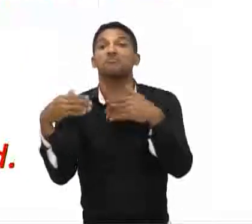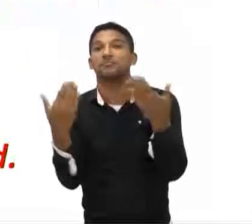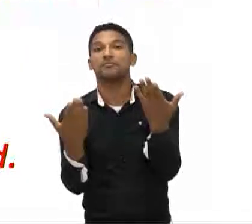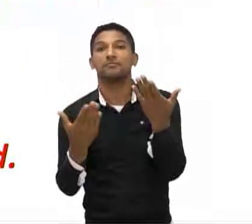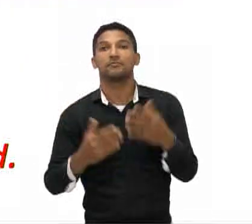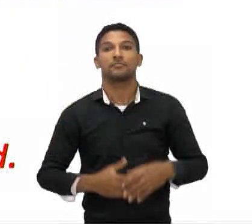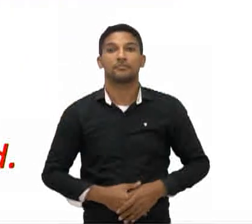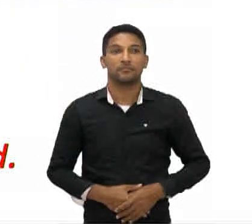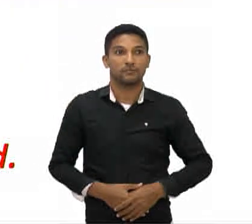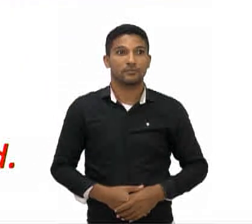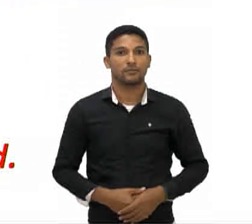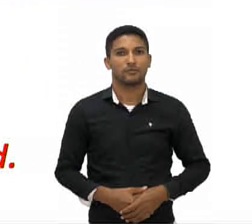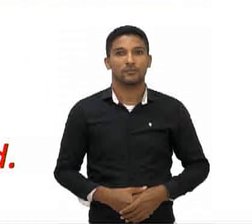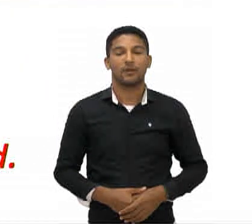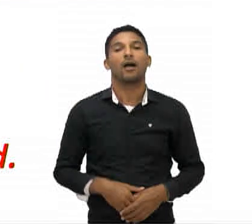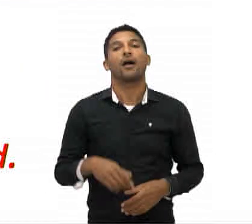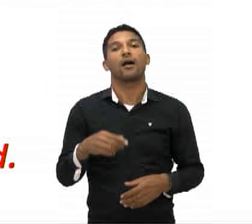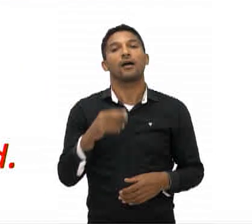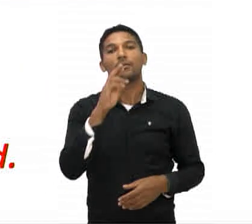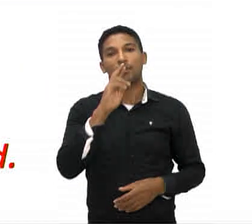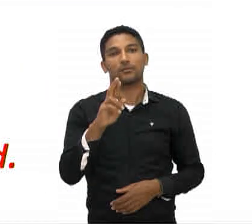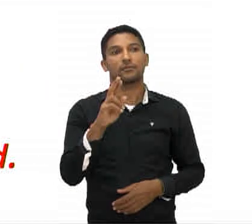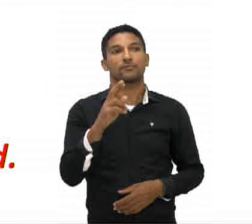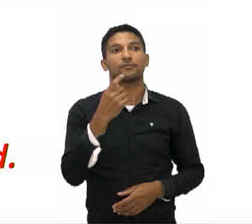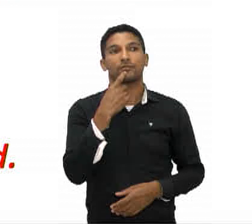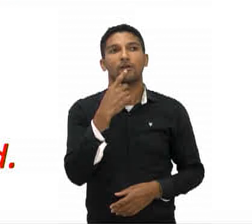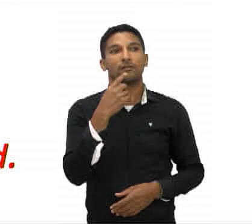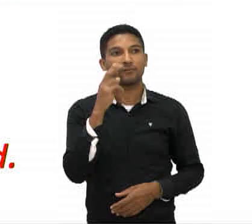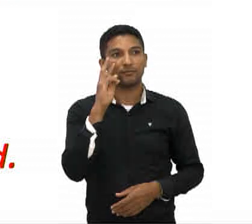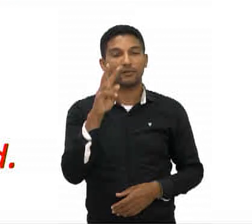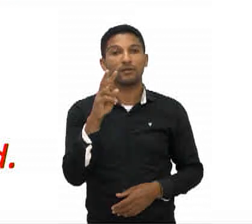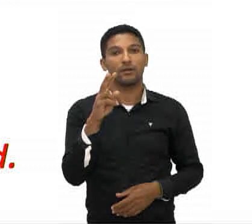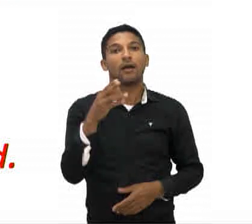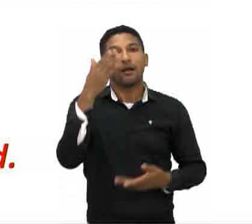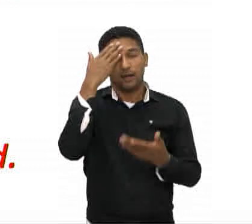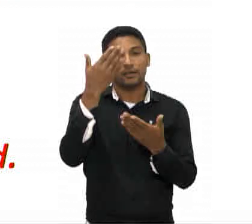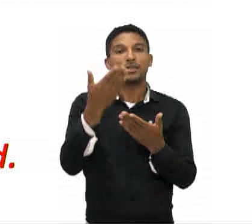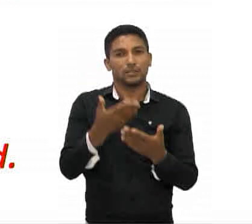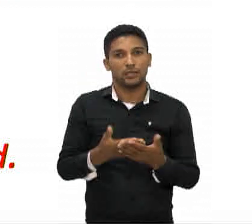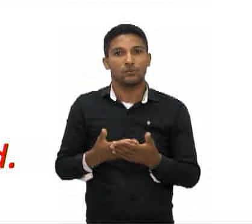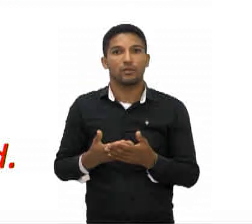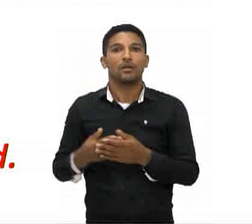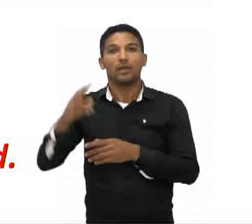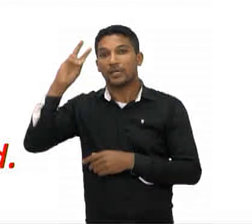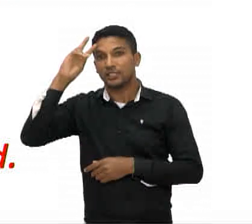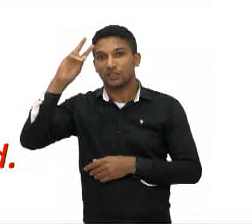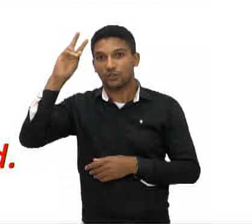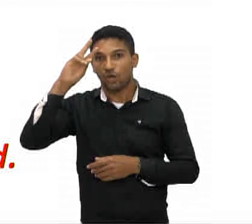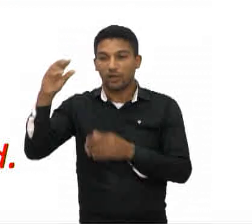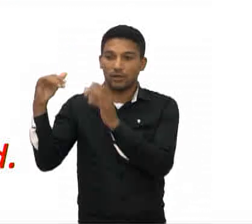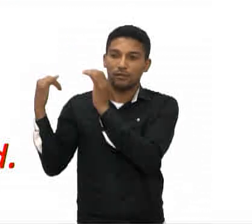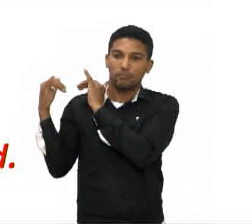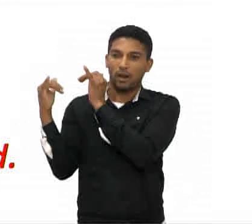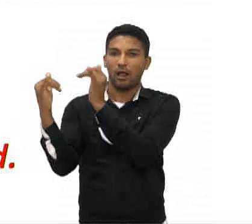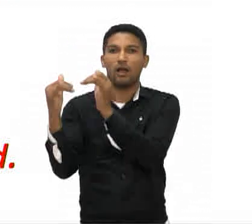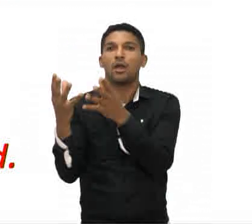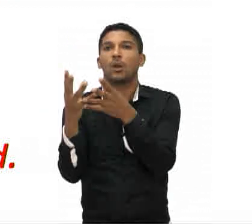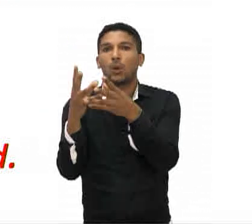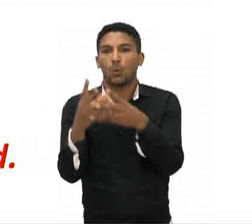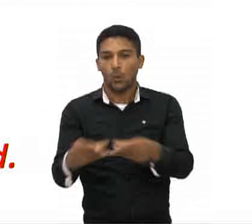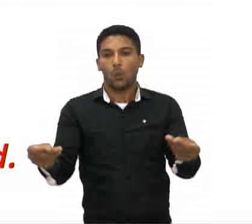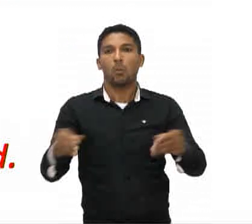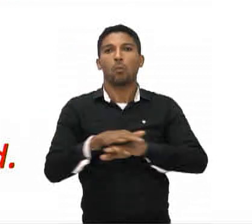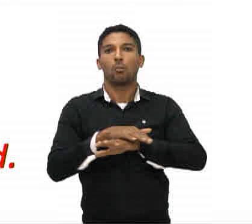Creo que no desaparecerá. Pero hoy existe otro formato de contar essas leyendas. Internet,